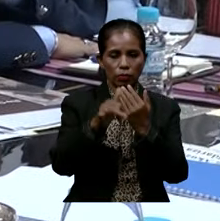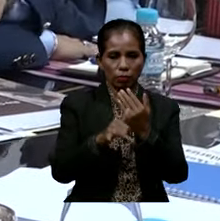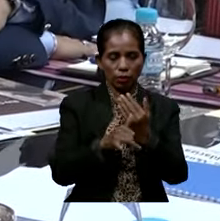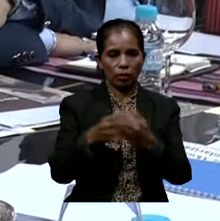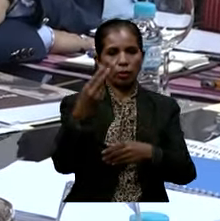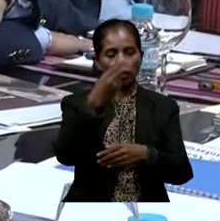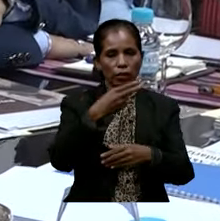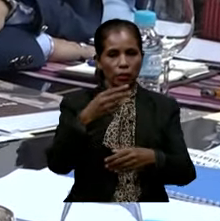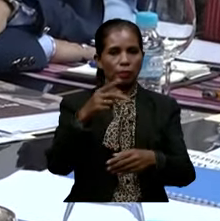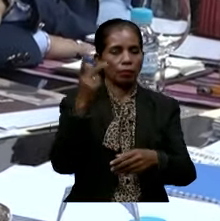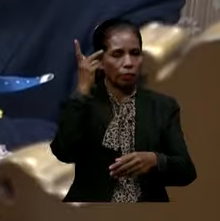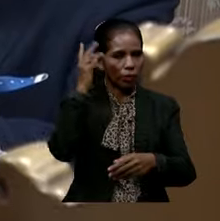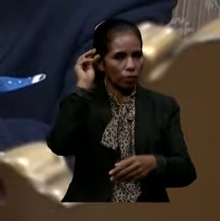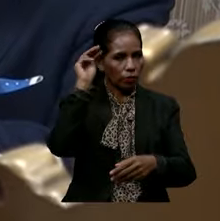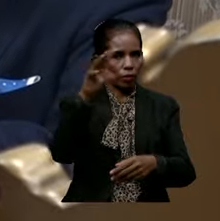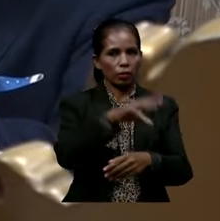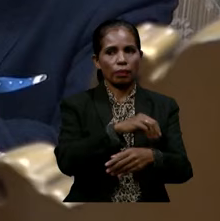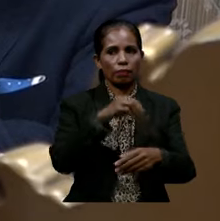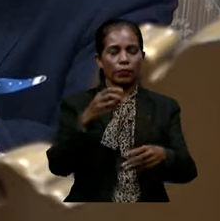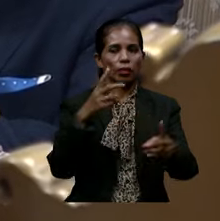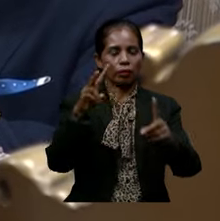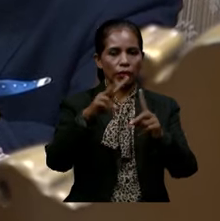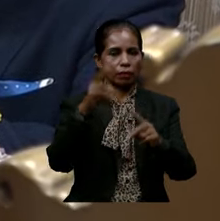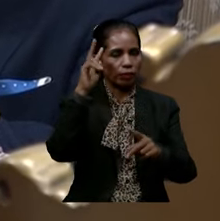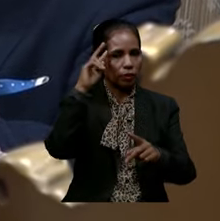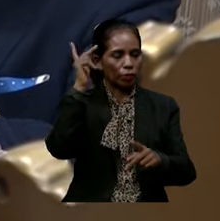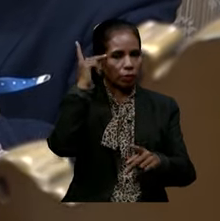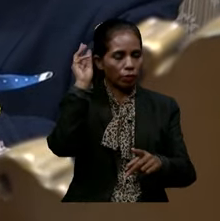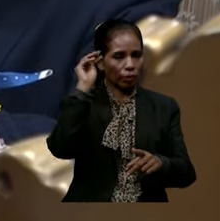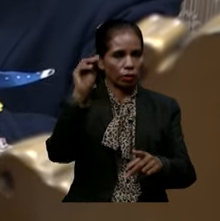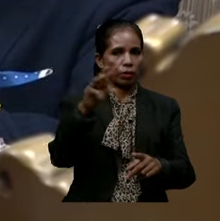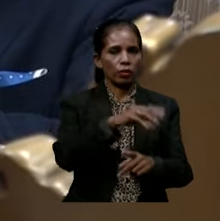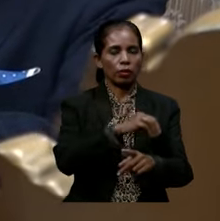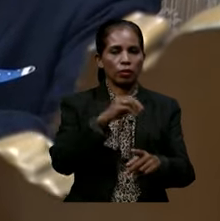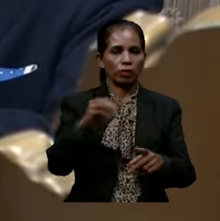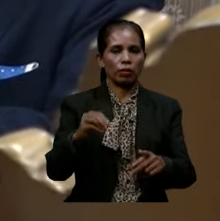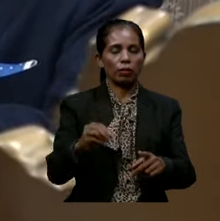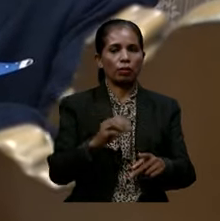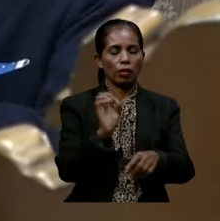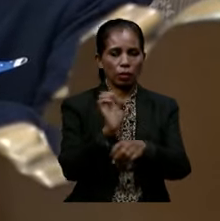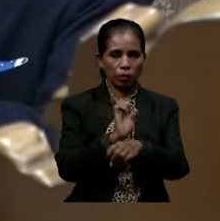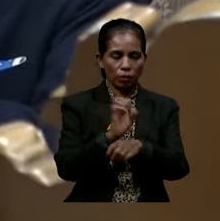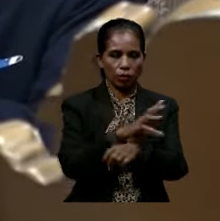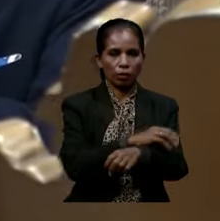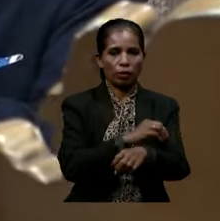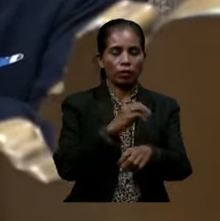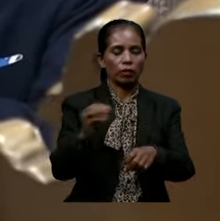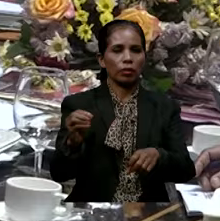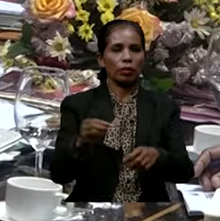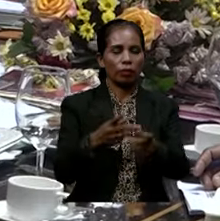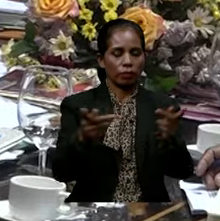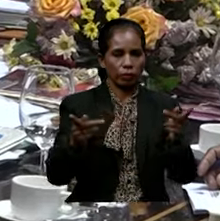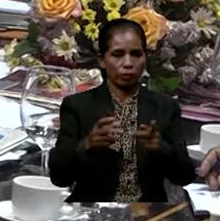kintane primeiro ministro interino no vice primeiro ministro ministro coordenador assuntos econômico no ministro turismo no